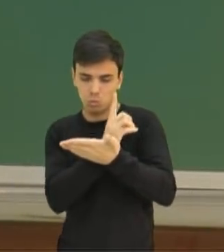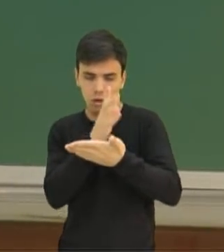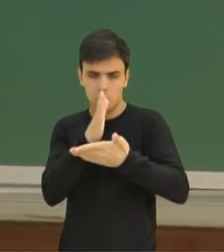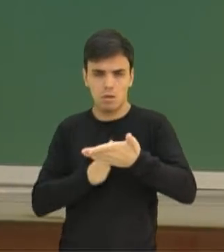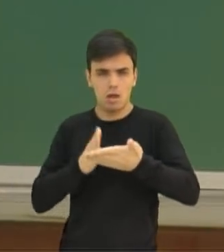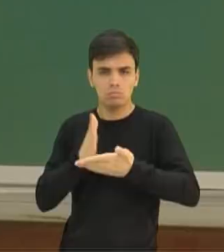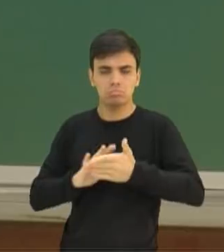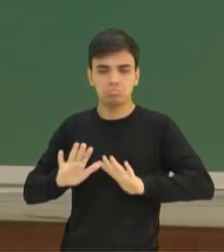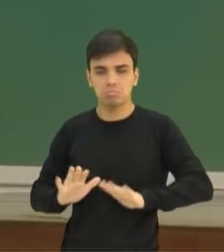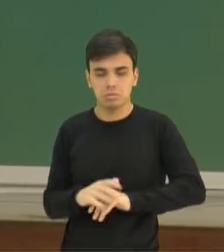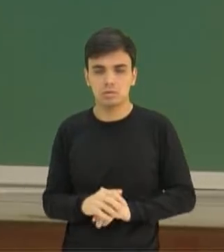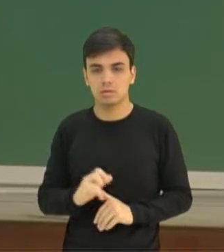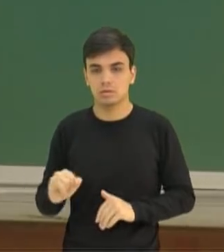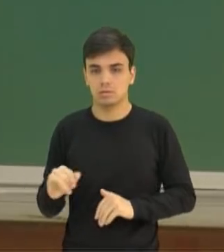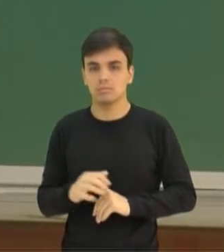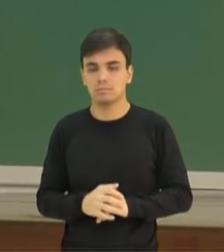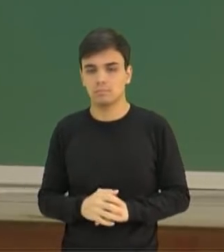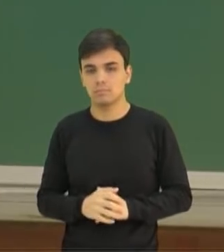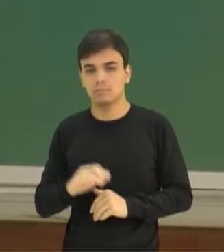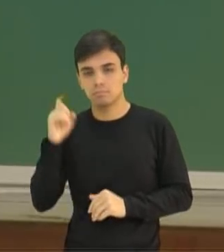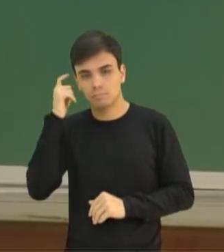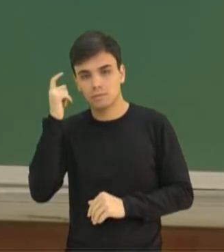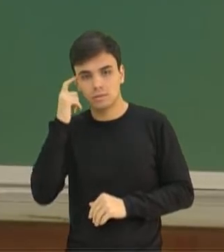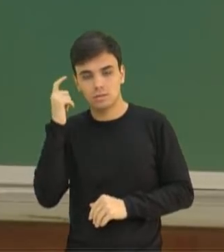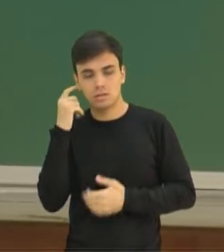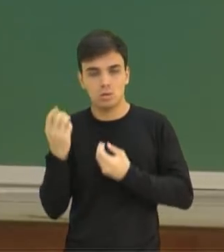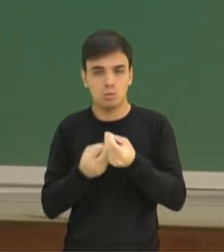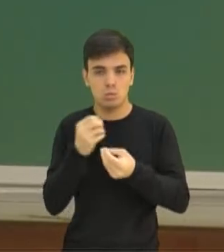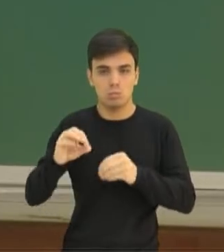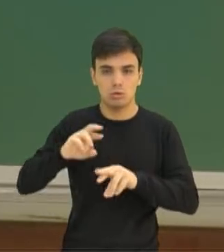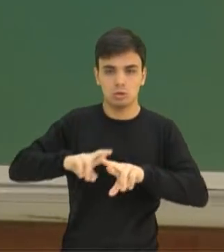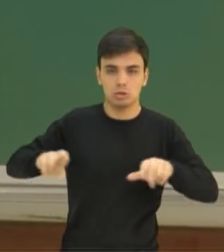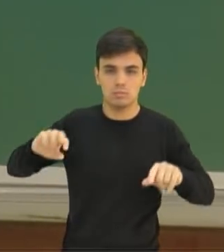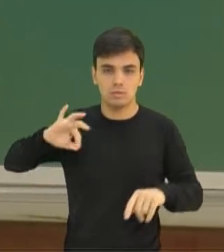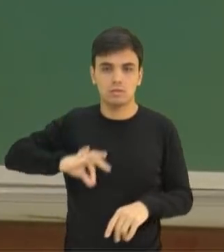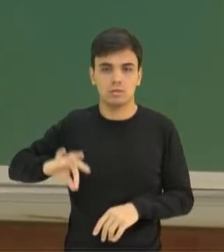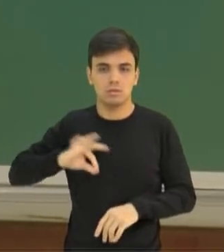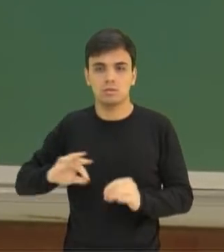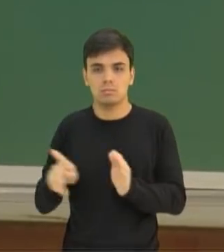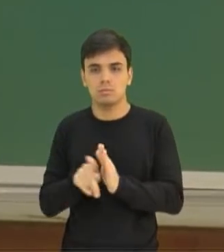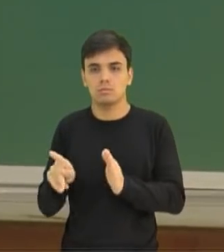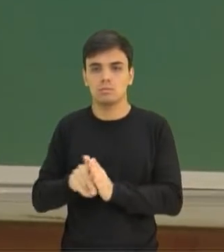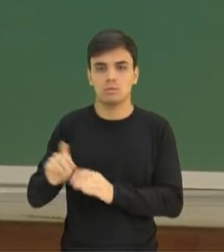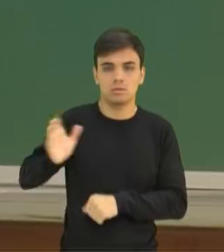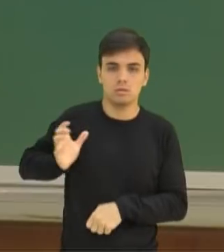Se eu pensar na concentração de renda, na diferença de renda entre os mais ricos